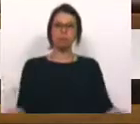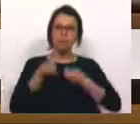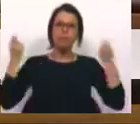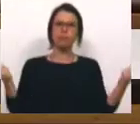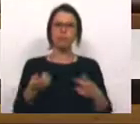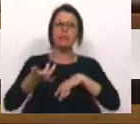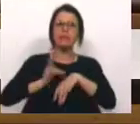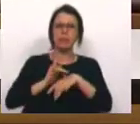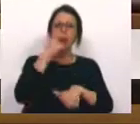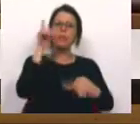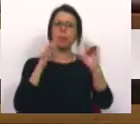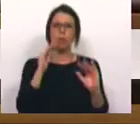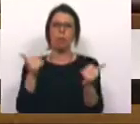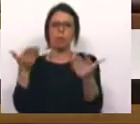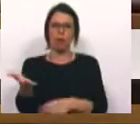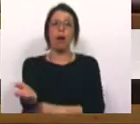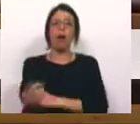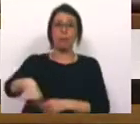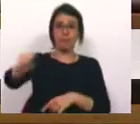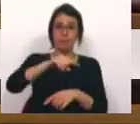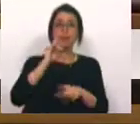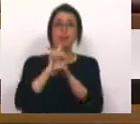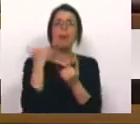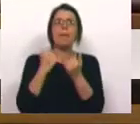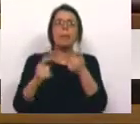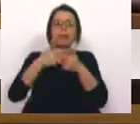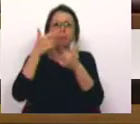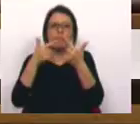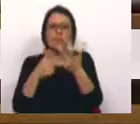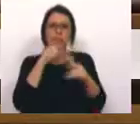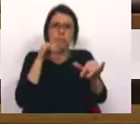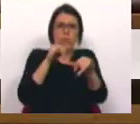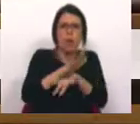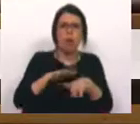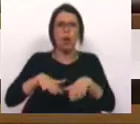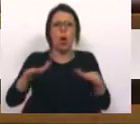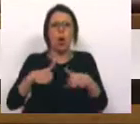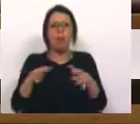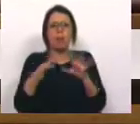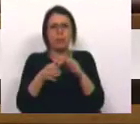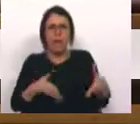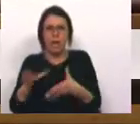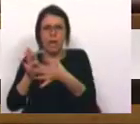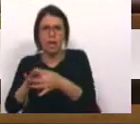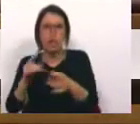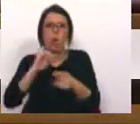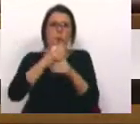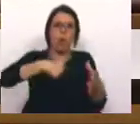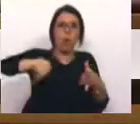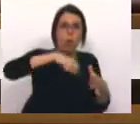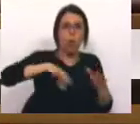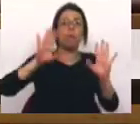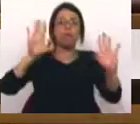de sensibilização dos cidadãos para esses mesmos perigos, sejam eles no mar ou em praias fluviais e lacustres.